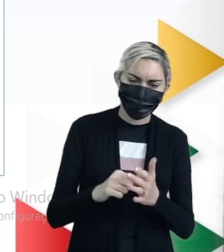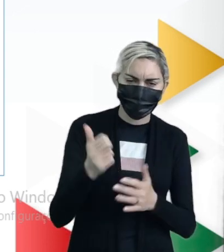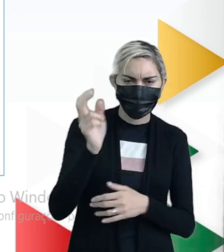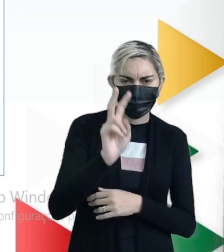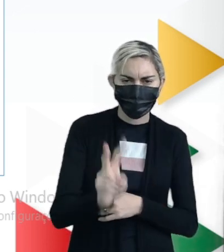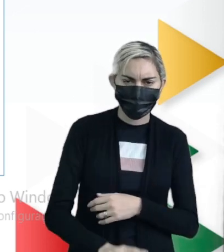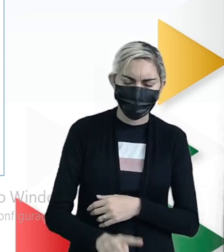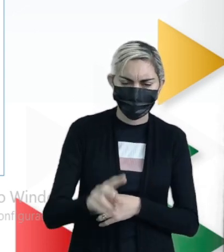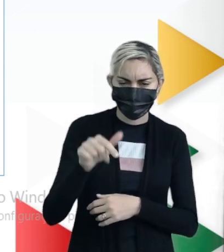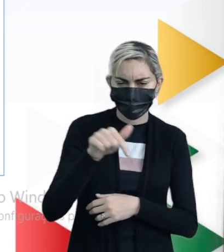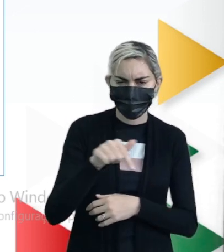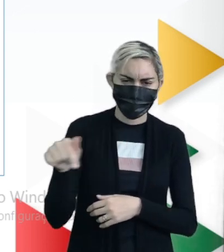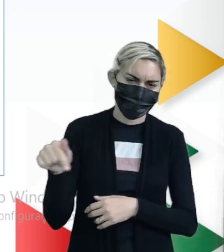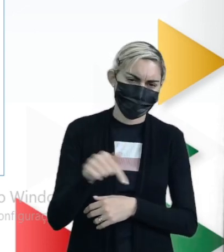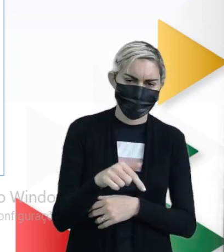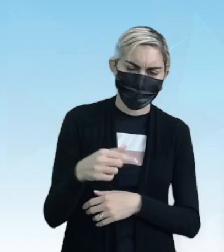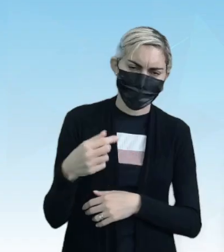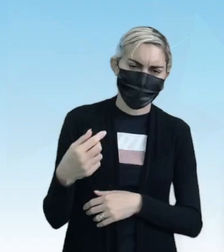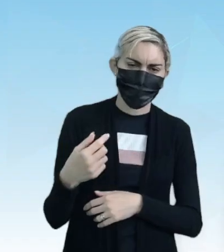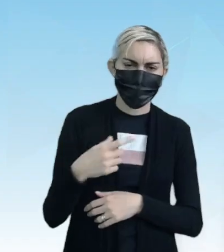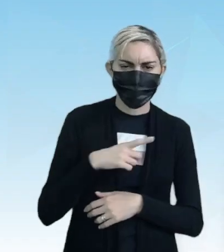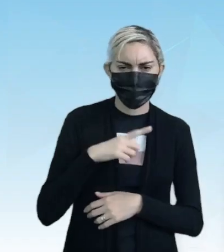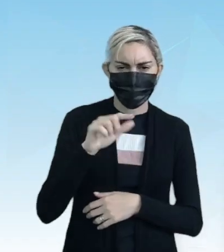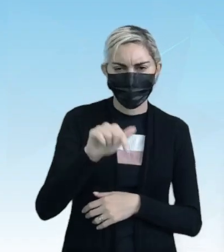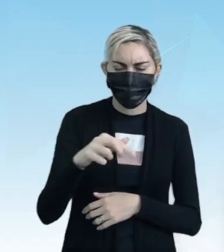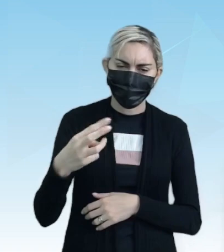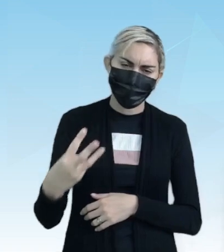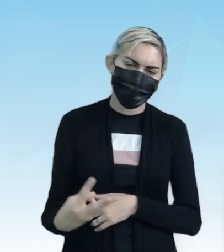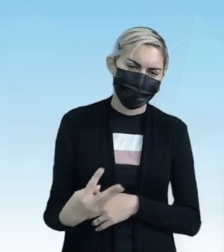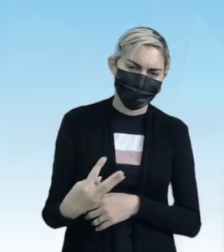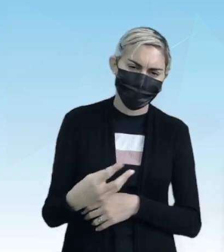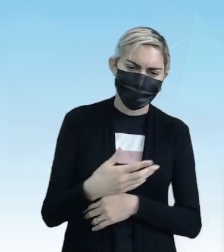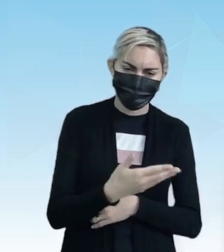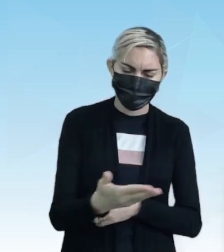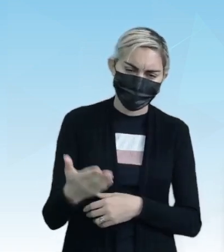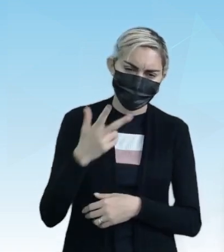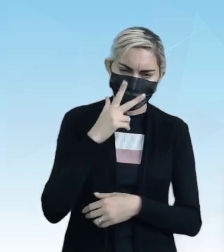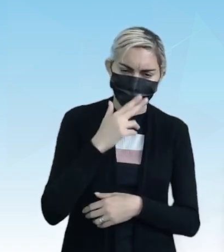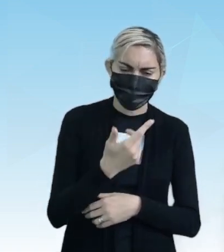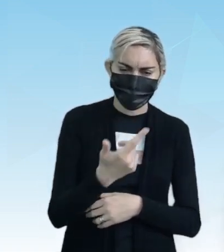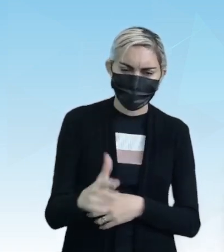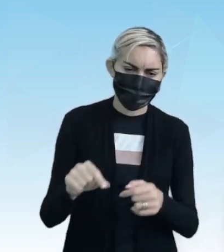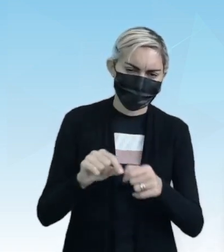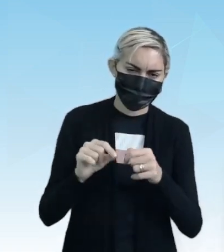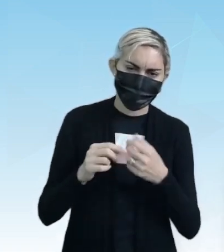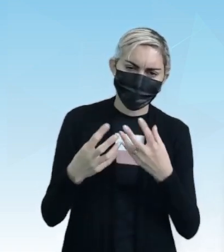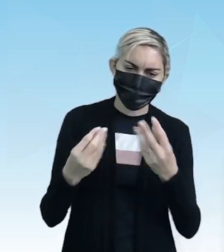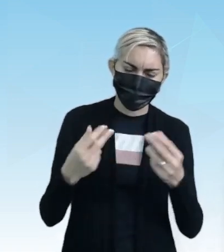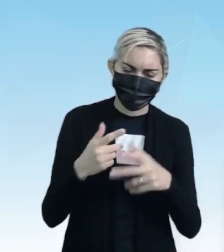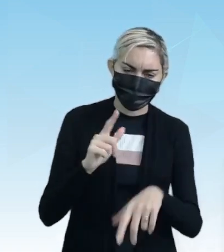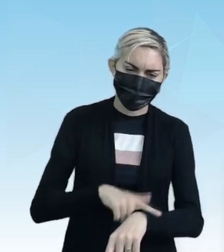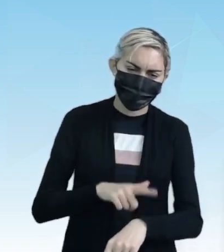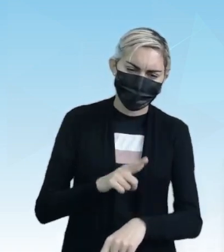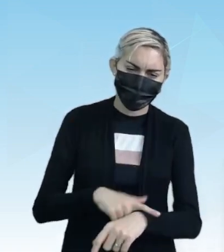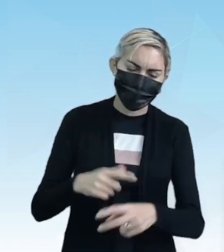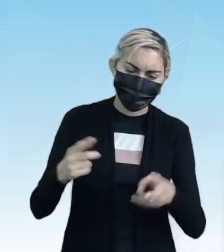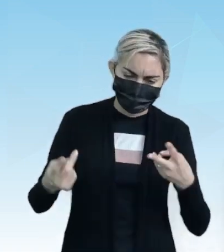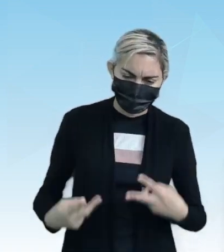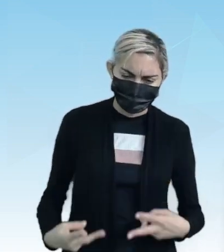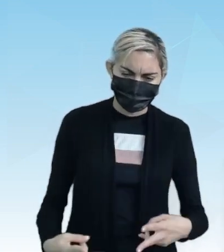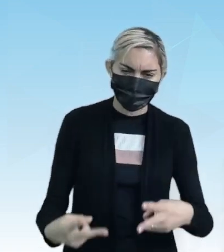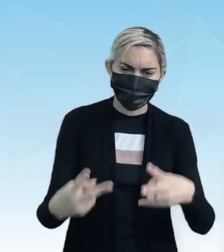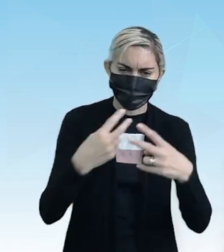vez em 73. Veja, apesar de, quer dizer, mesmo que faça muito tempo, elas